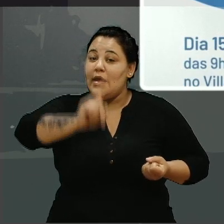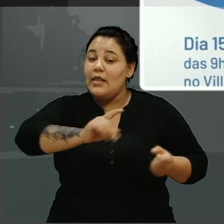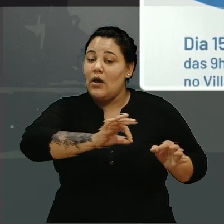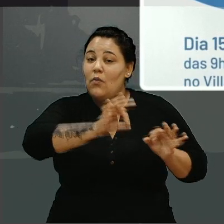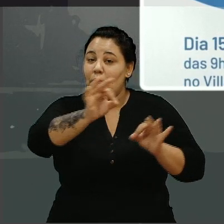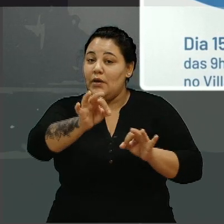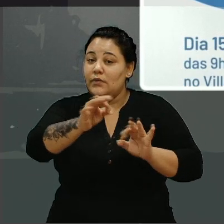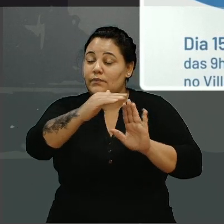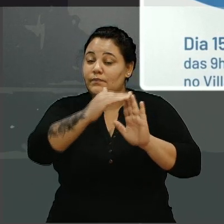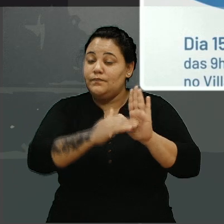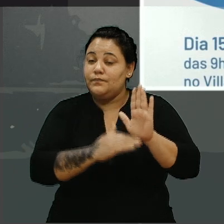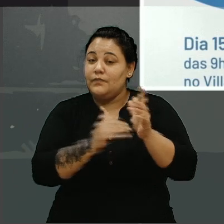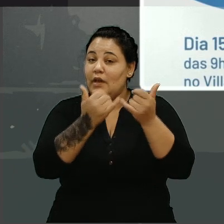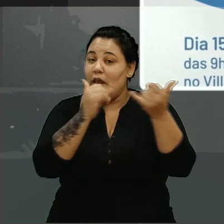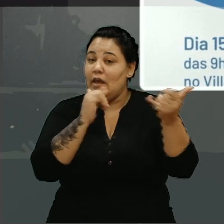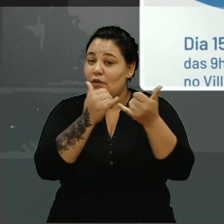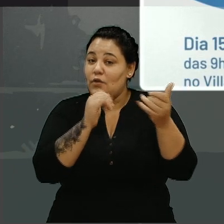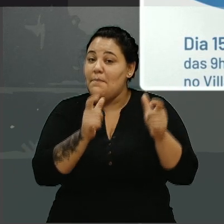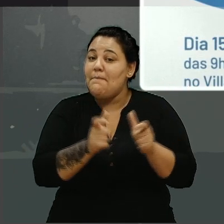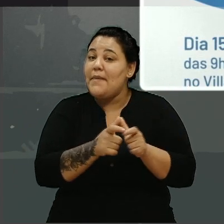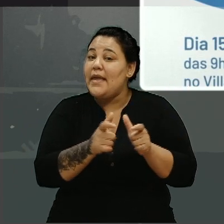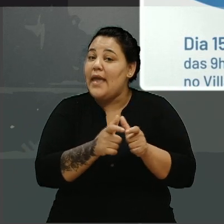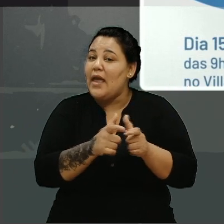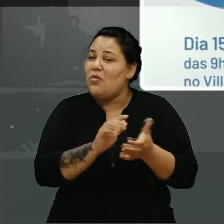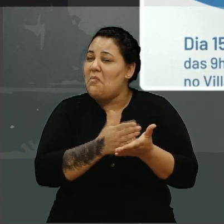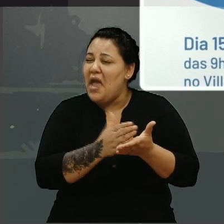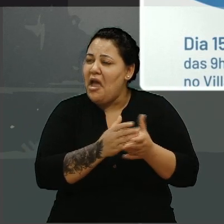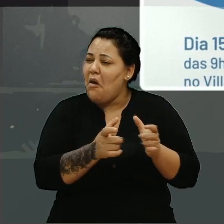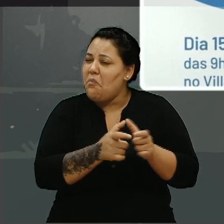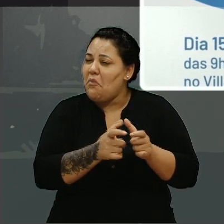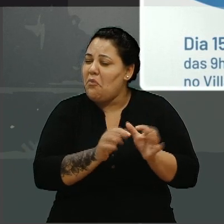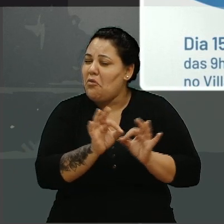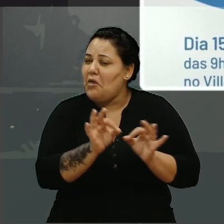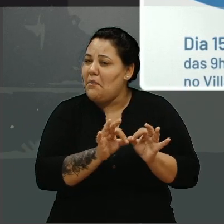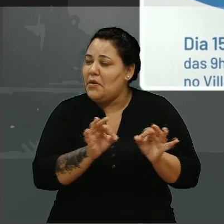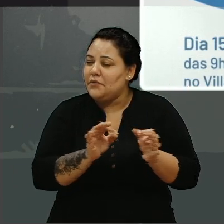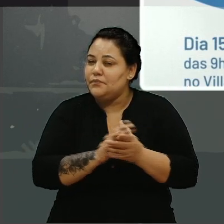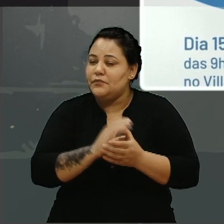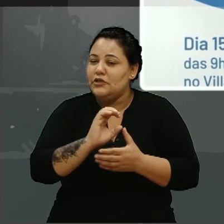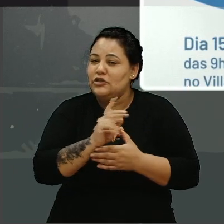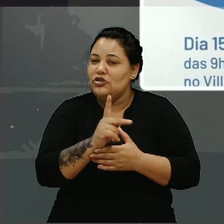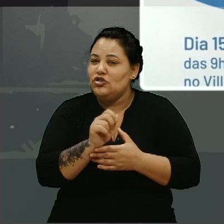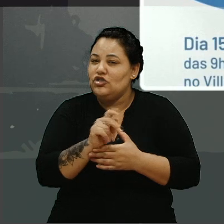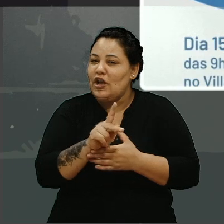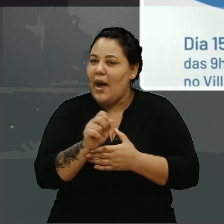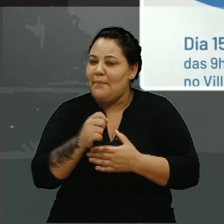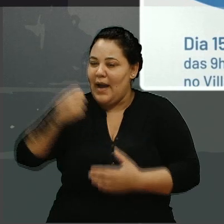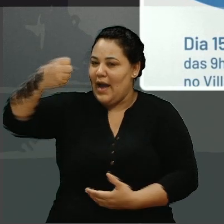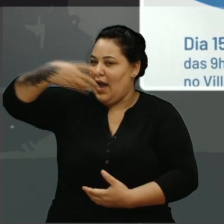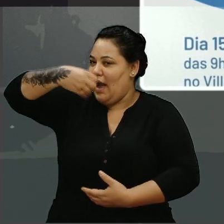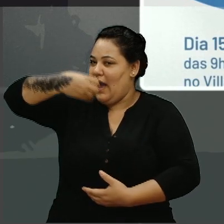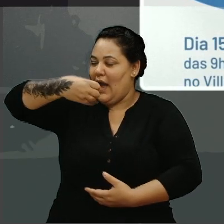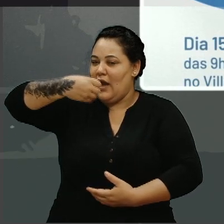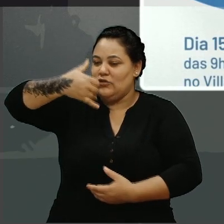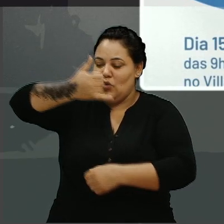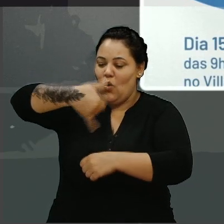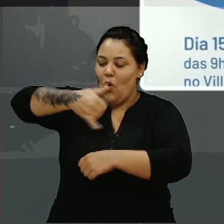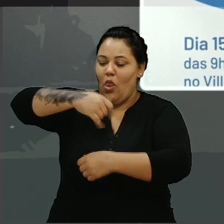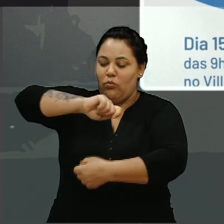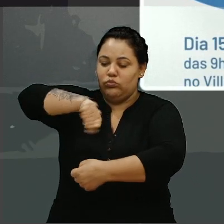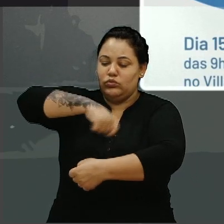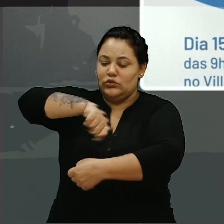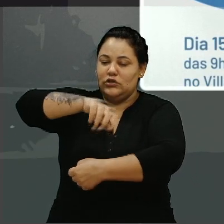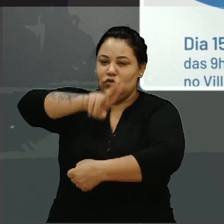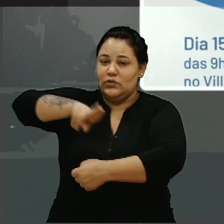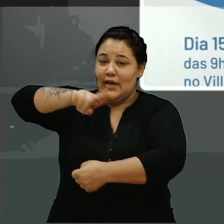coletados, eletrônicos de pequeno e médio porte, as chapas, né, de raio-x, o óleo de cozinha usado em